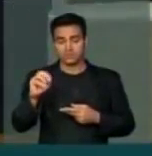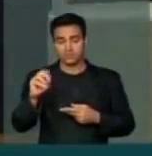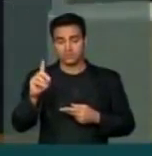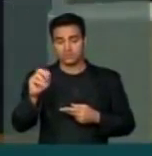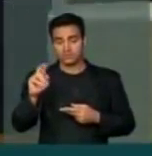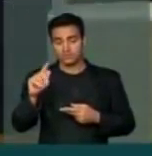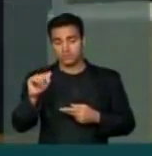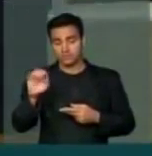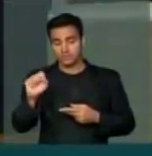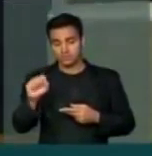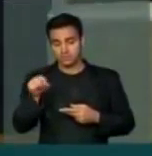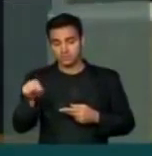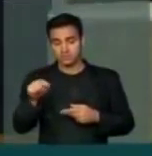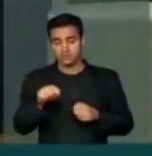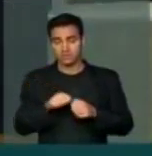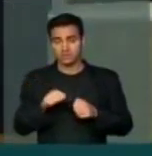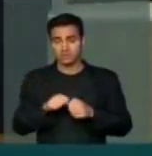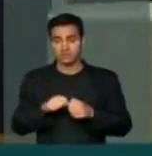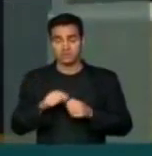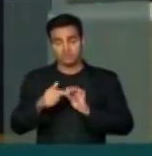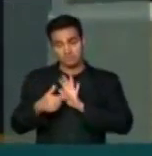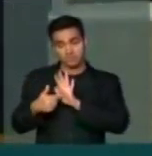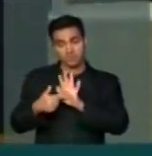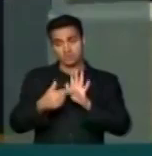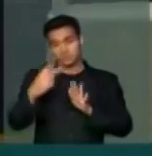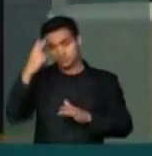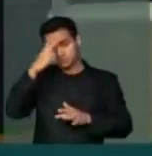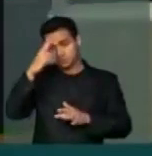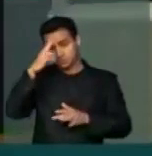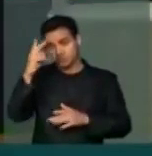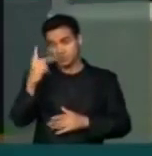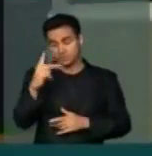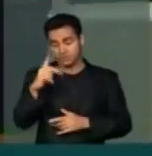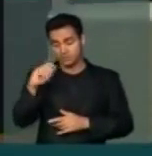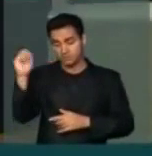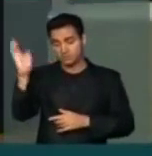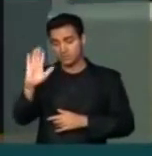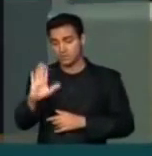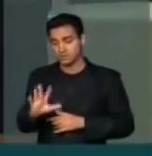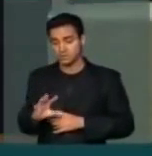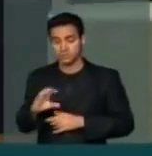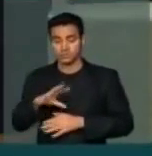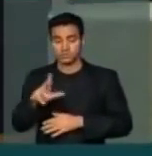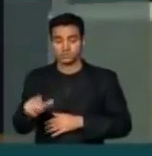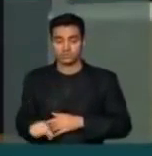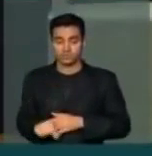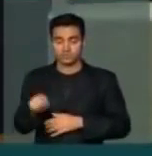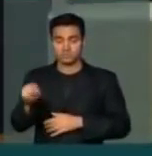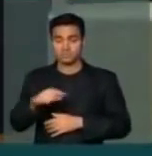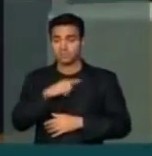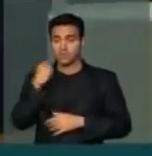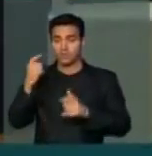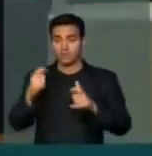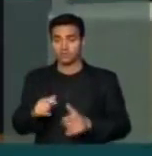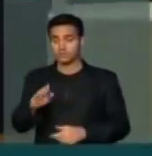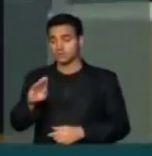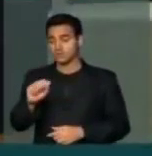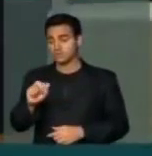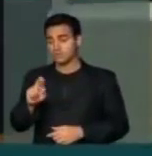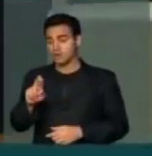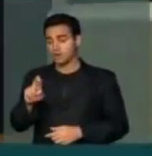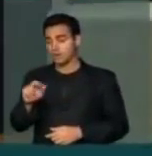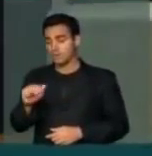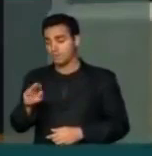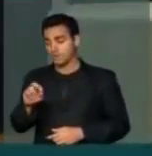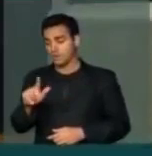espalhou a sua história no Brasil inteiro. Seu Lunga faleceu em Barbalha. Ele